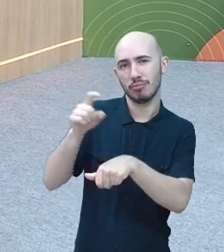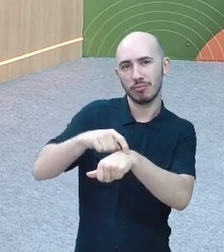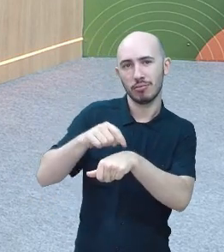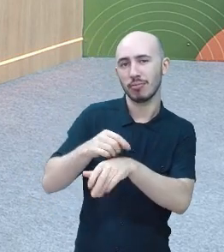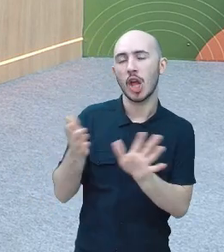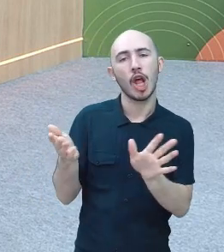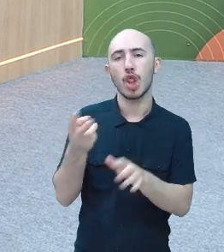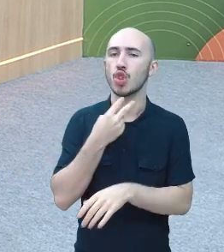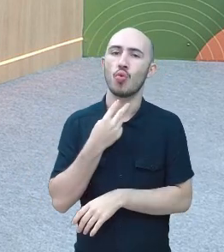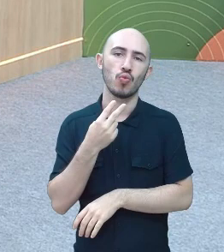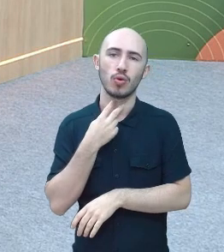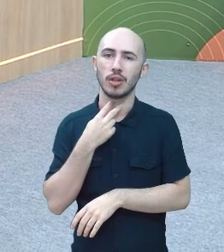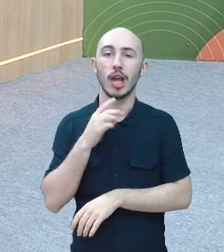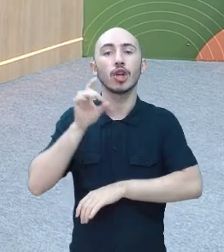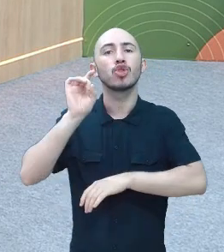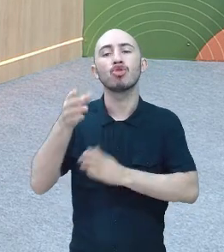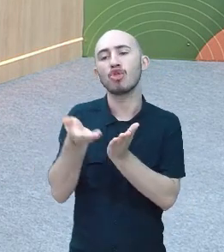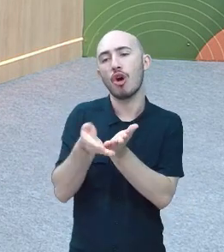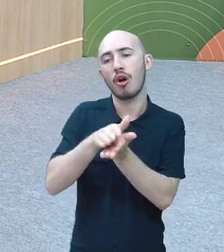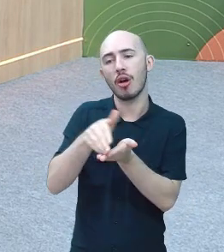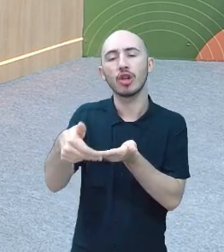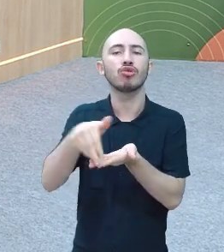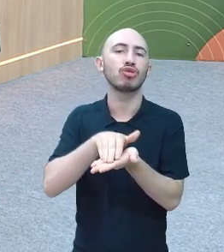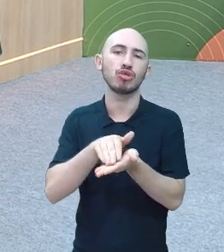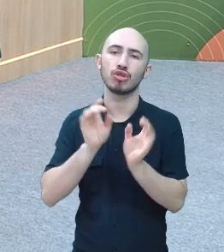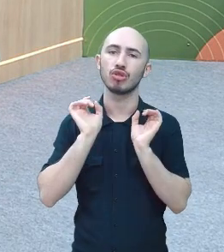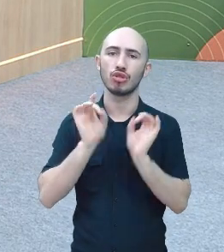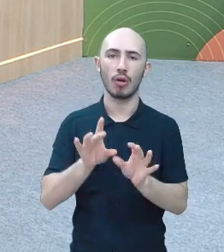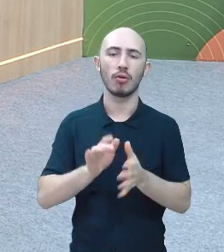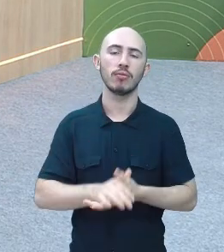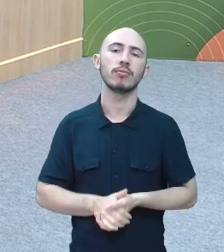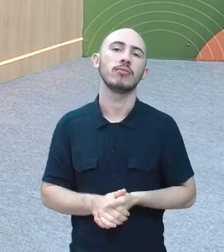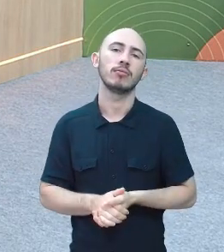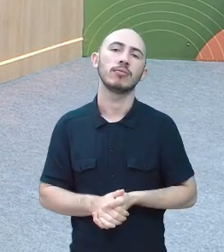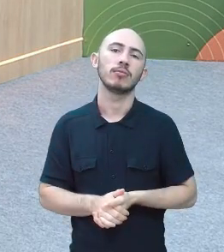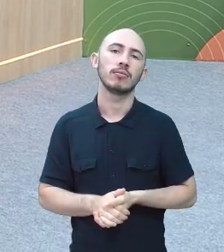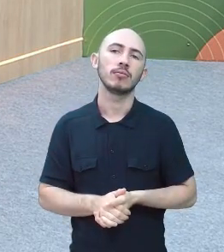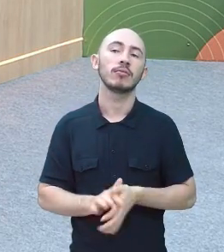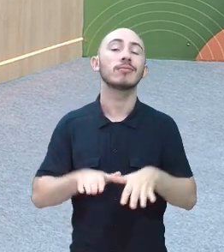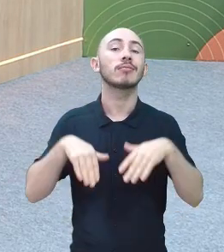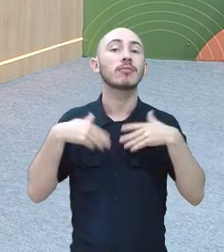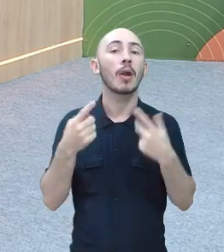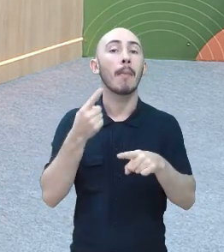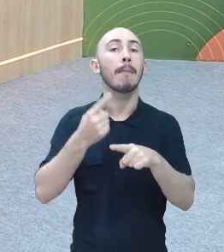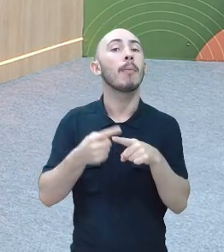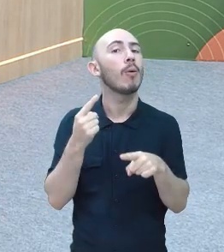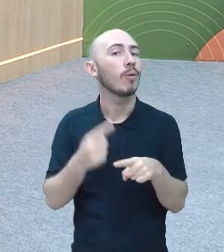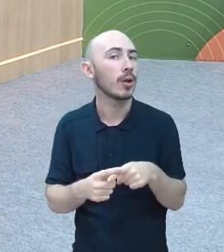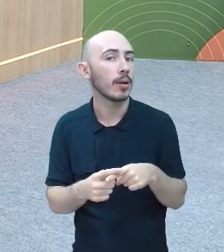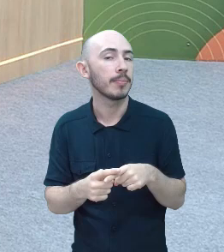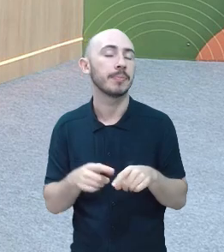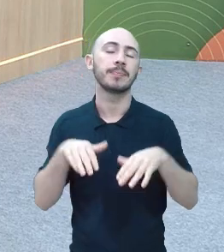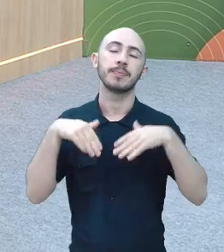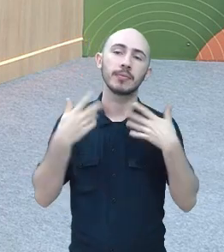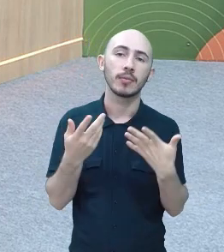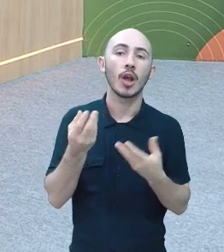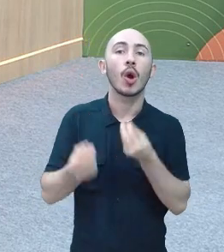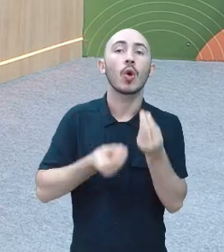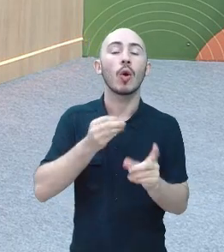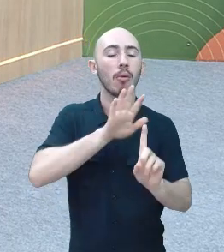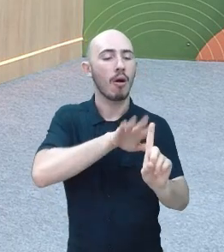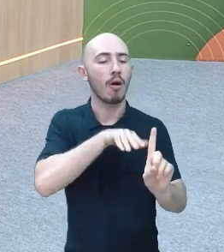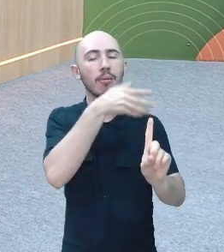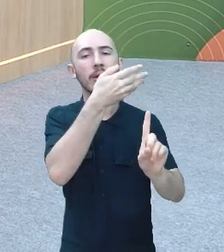era possível, era feito apenas com as dobraduras, tá certo? Porque isso era uma forma de homenagear e